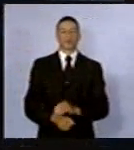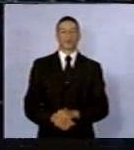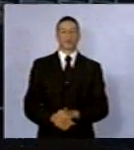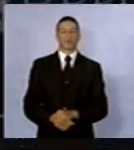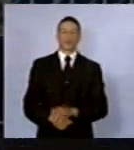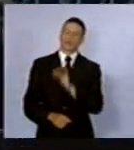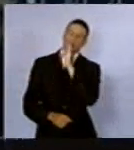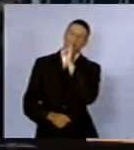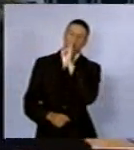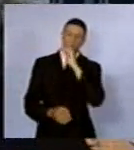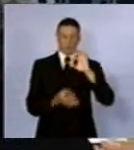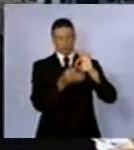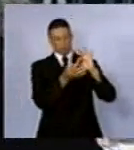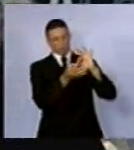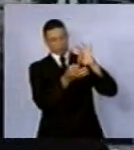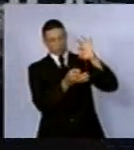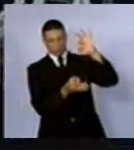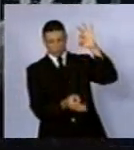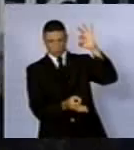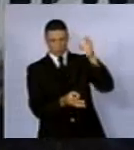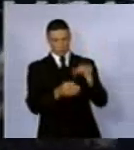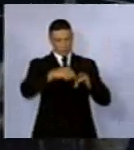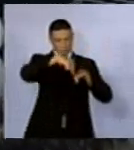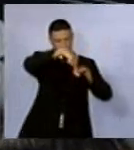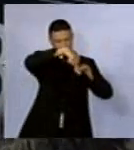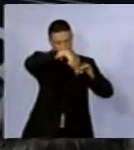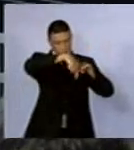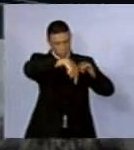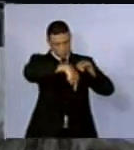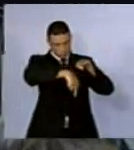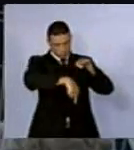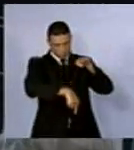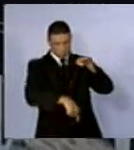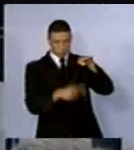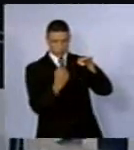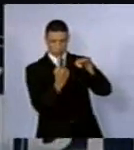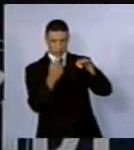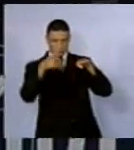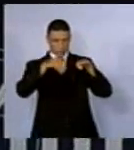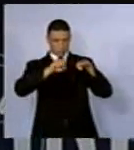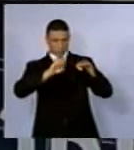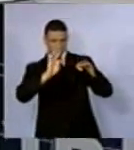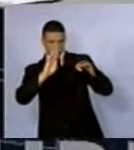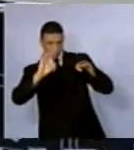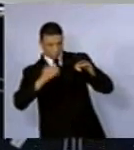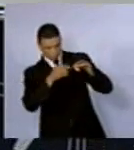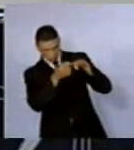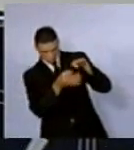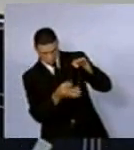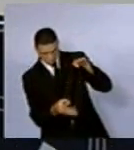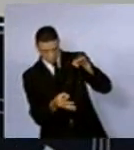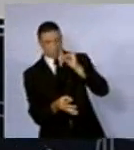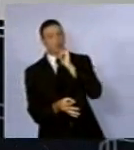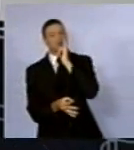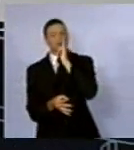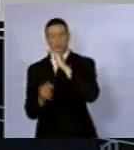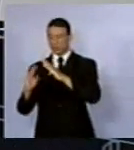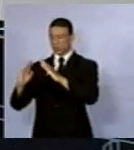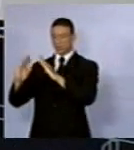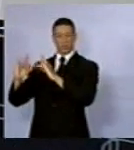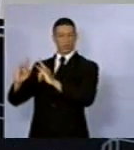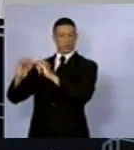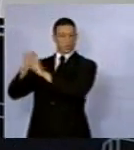O critério de 1,5 metro do solo em relação às linhas de transmissão, como que ele é aferido em relação às edificações, ao solo